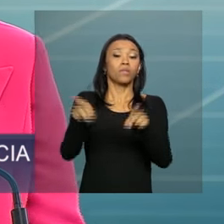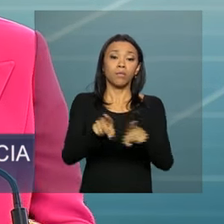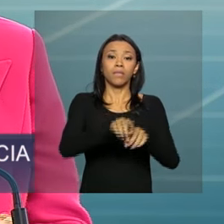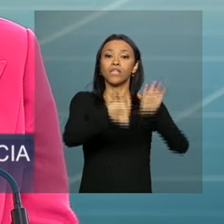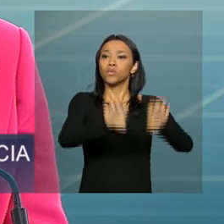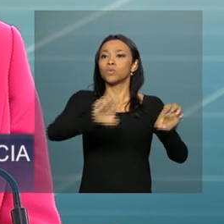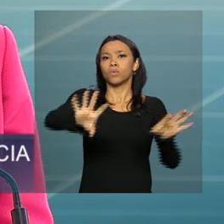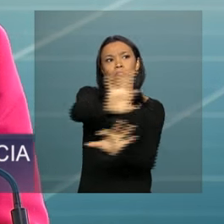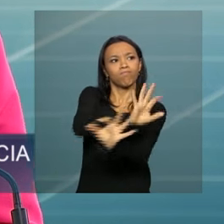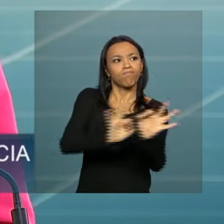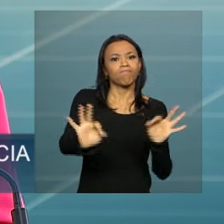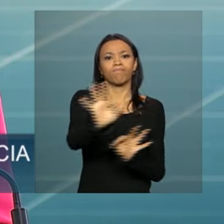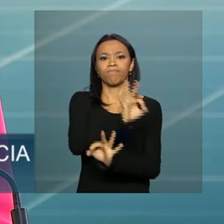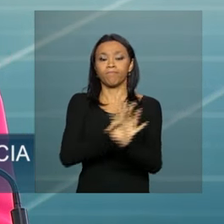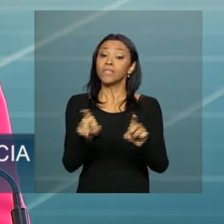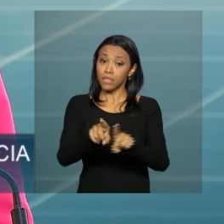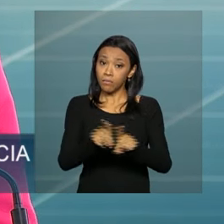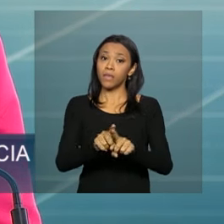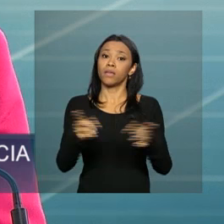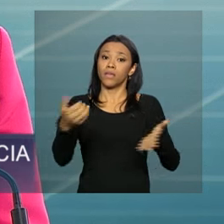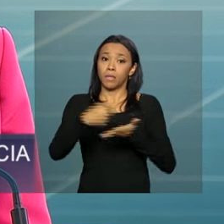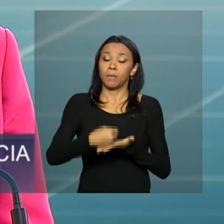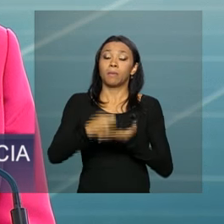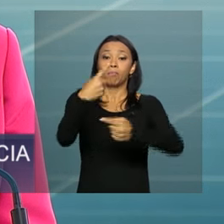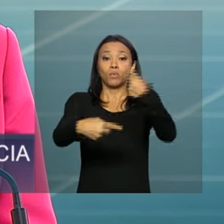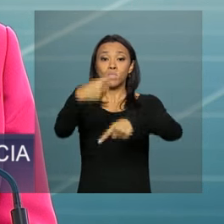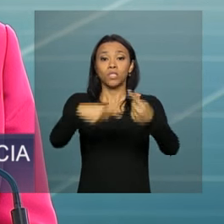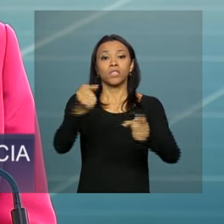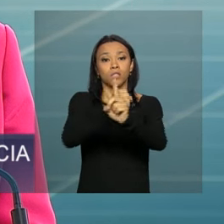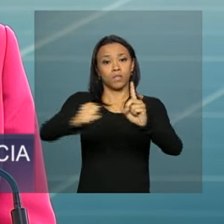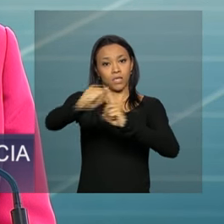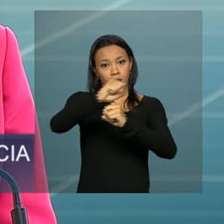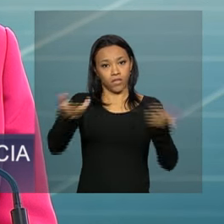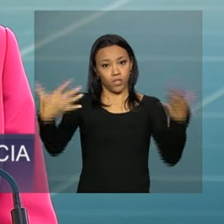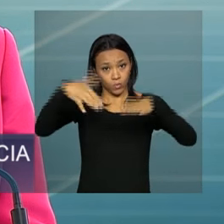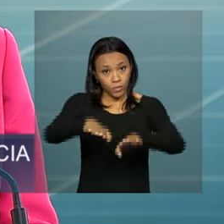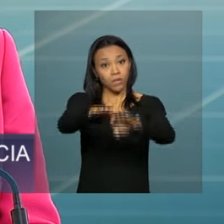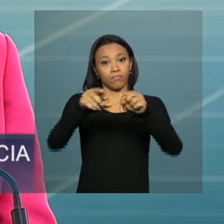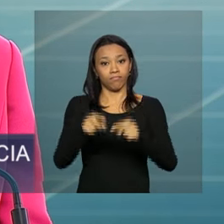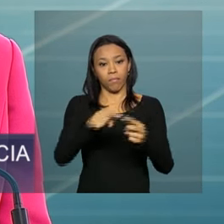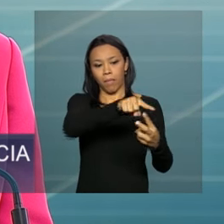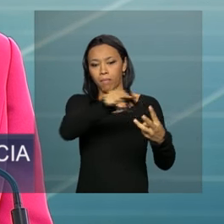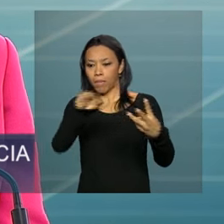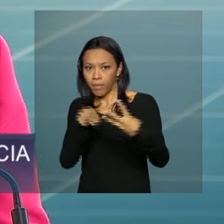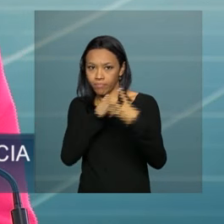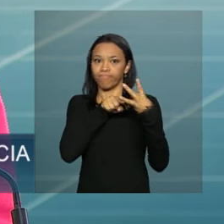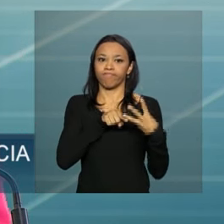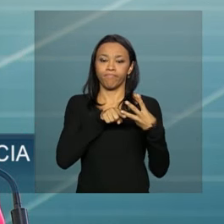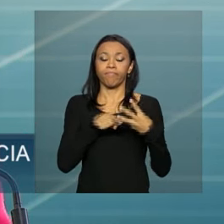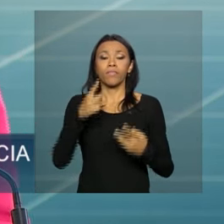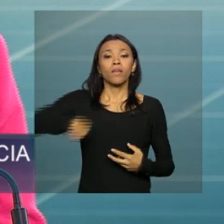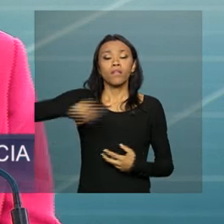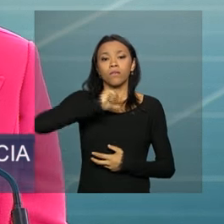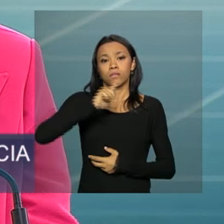infraestrutura e também em políticas sociais de inclusão. Nós temos a convicção de cada